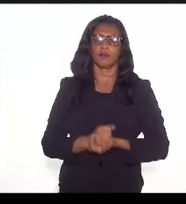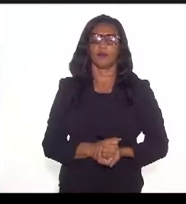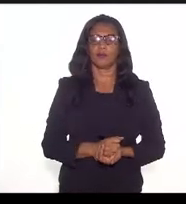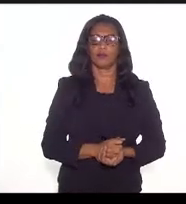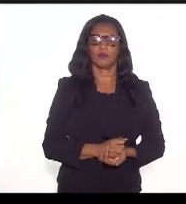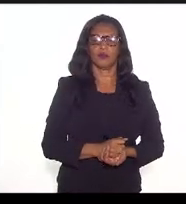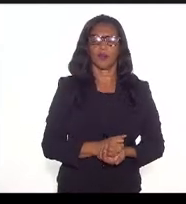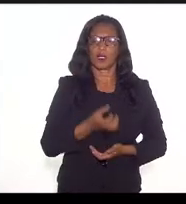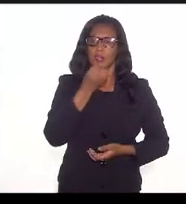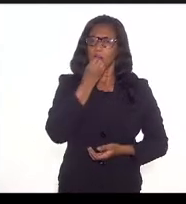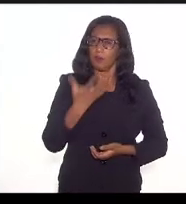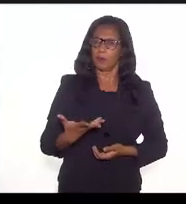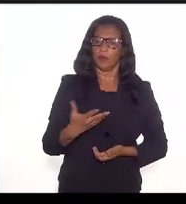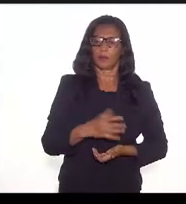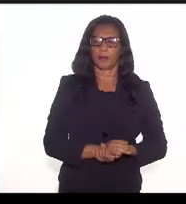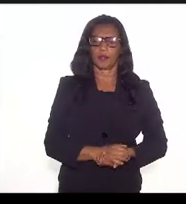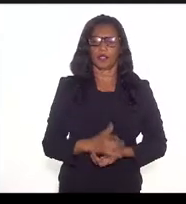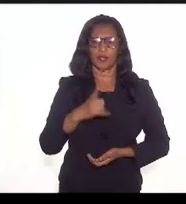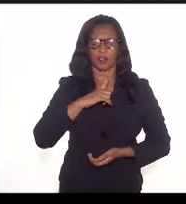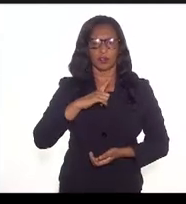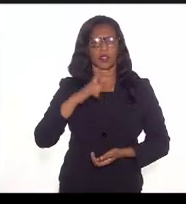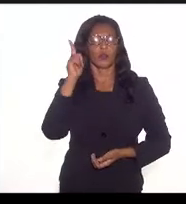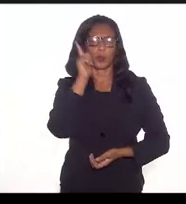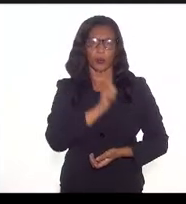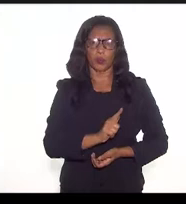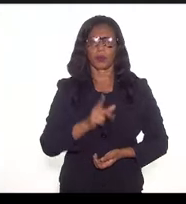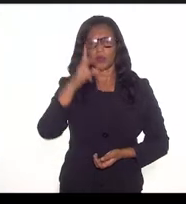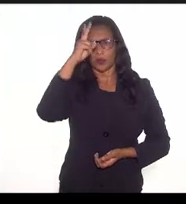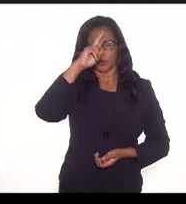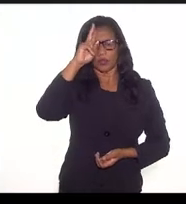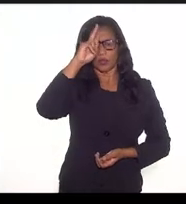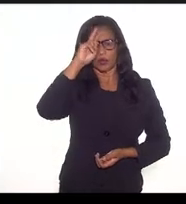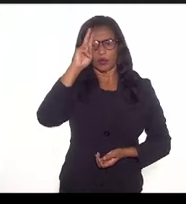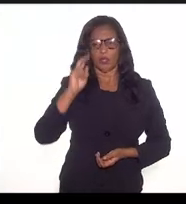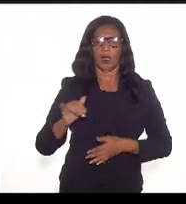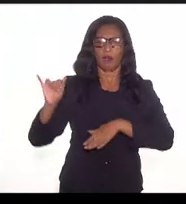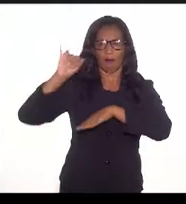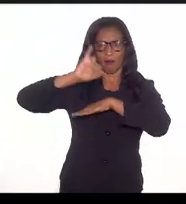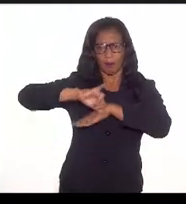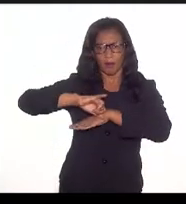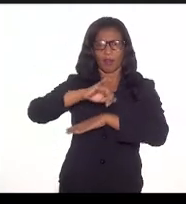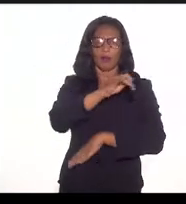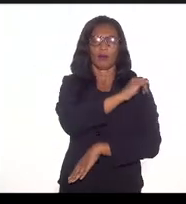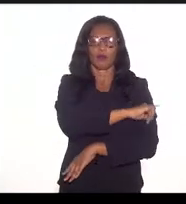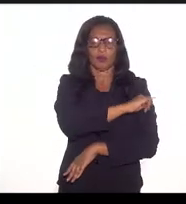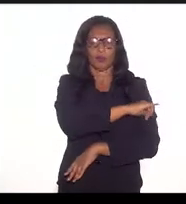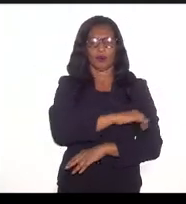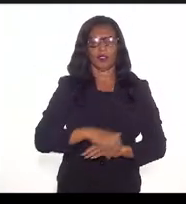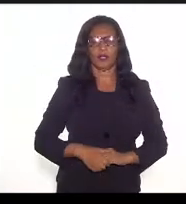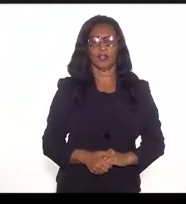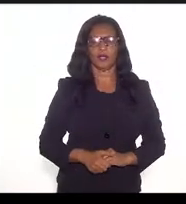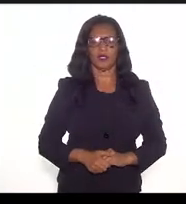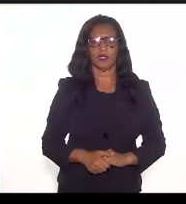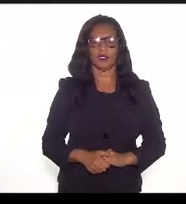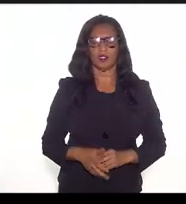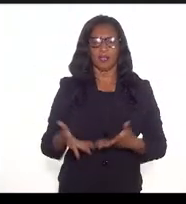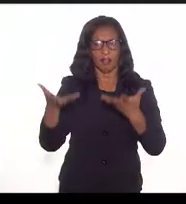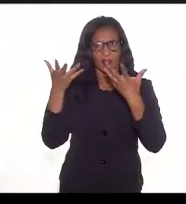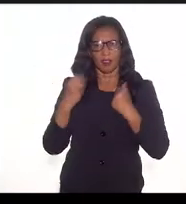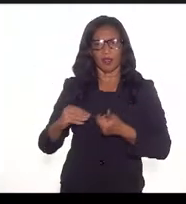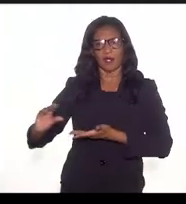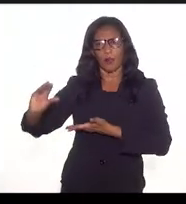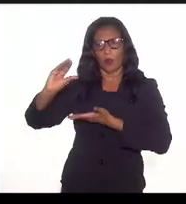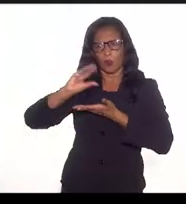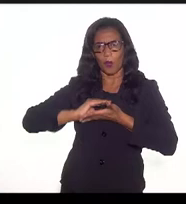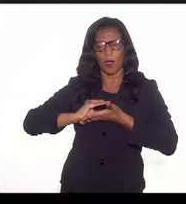muito significativa para isso. A gente tem conseguido, historicamente, a capital do Rio é que recebe mais esse recurso. A gente